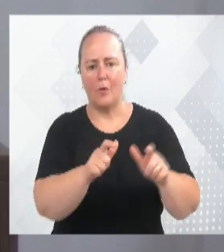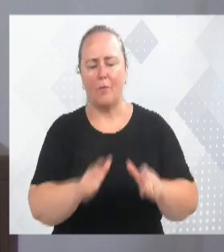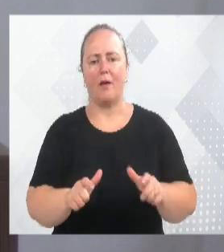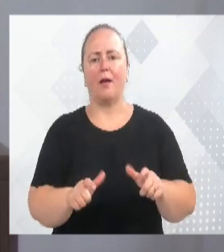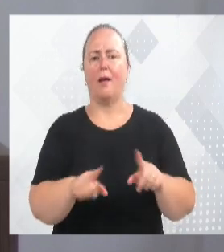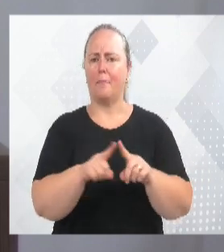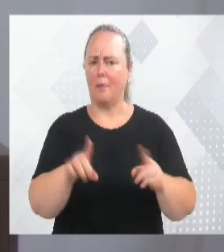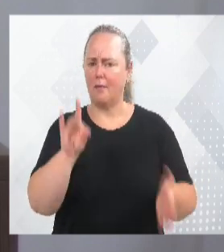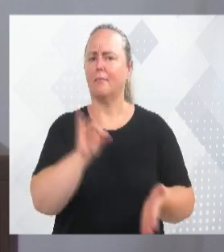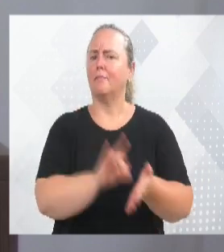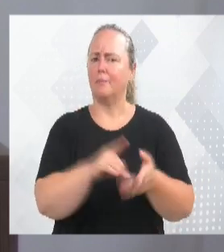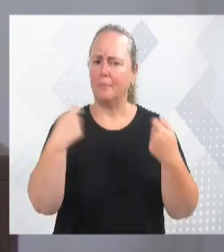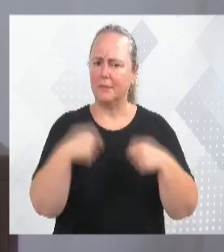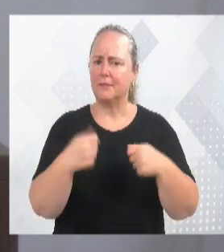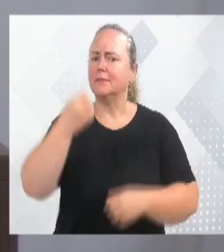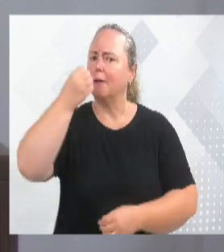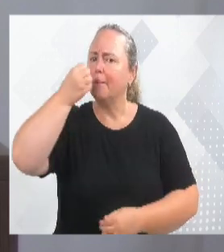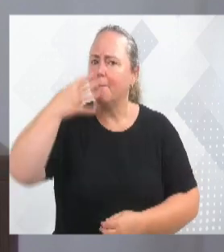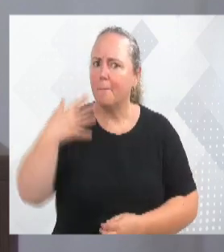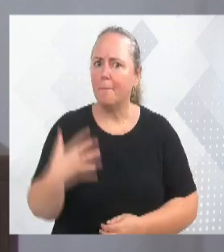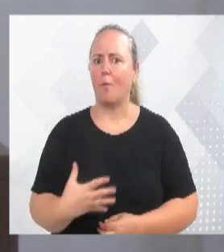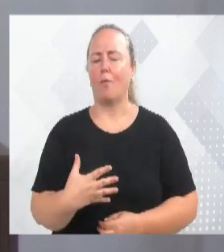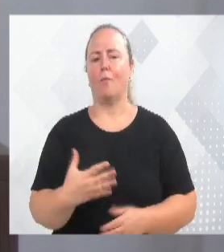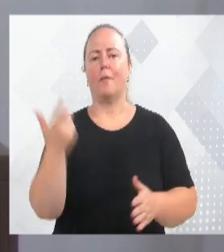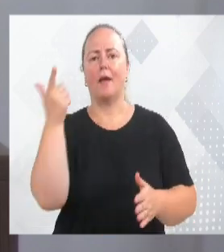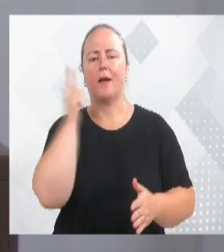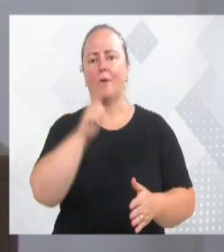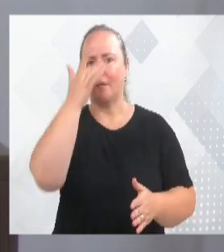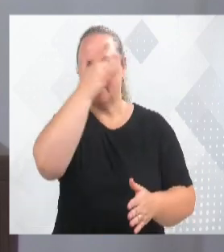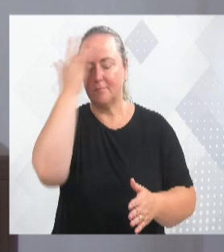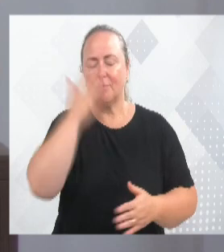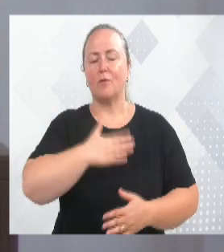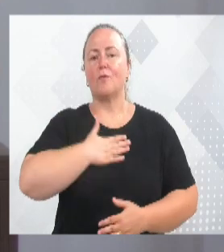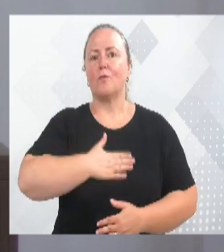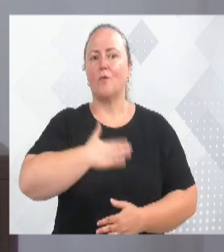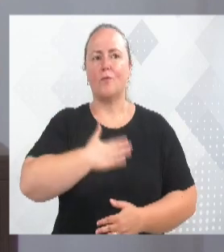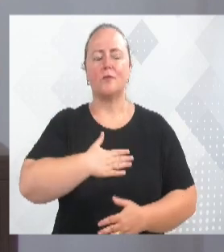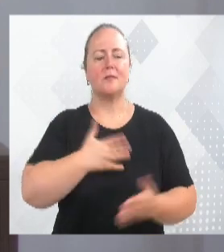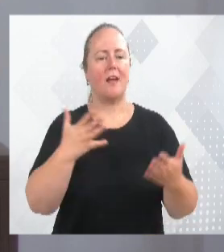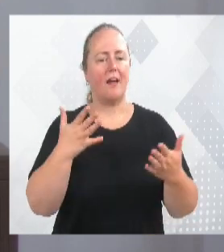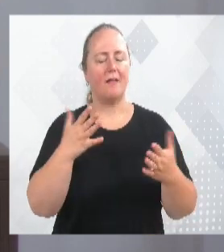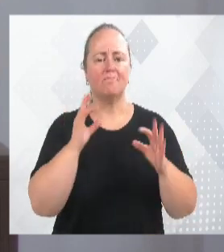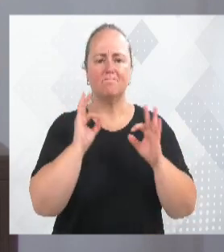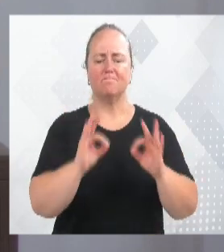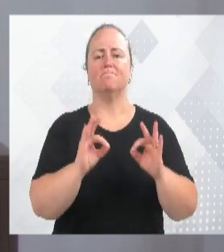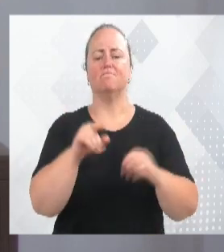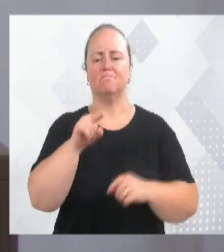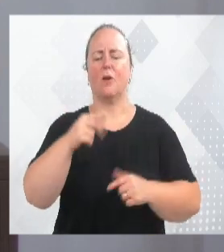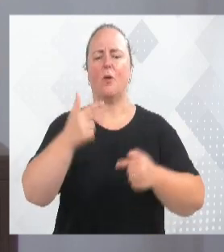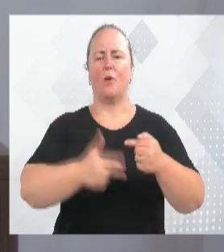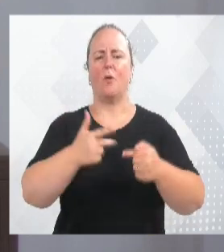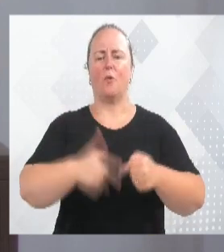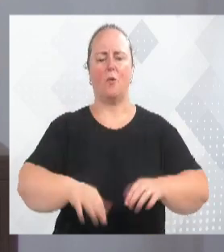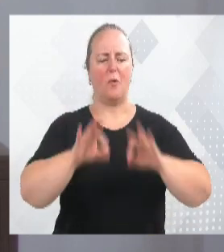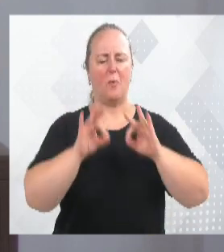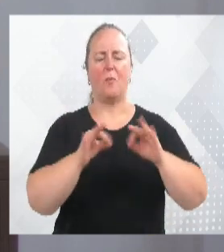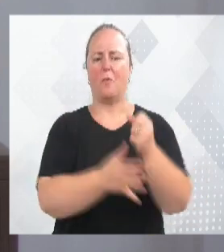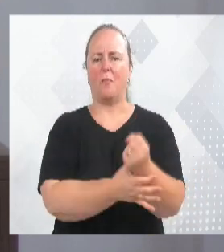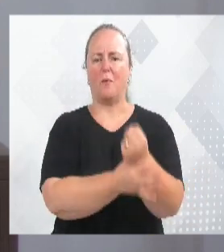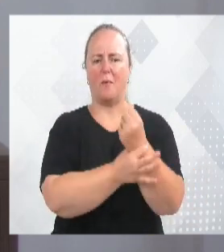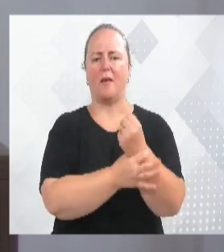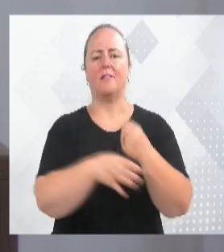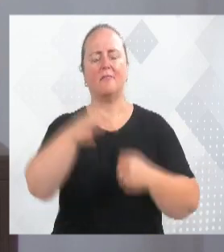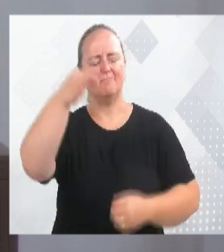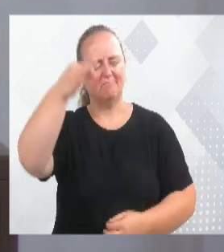tem que fazer algo bom, para o pessoal realmente chegar e dizer, não, é qualidade, é produto de